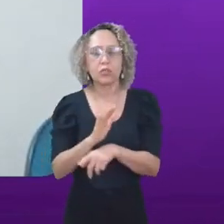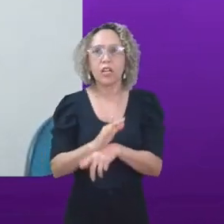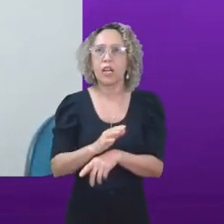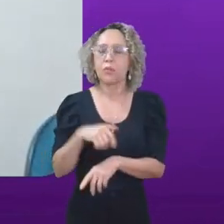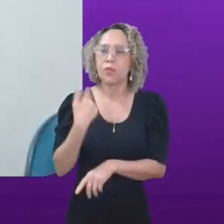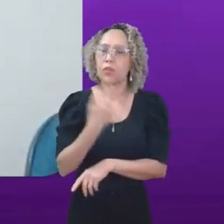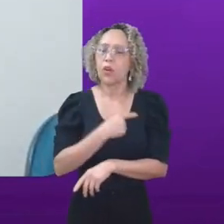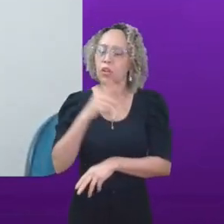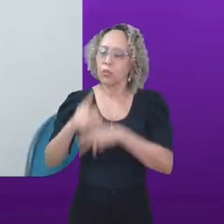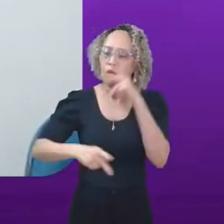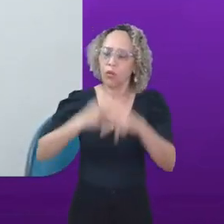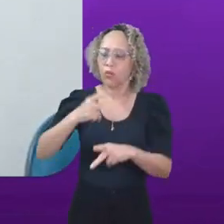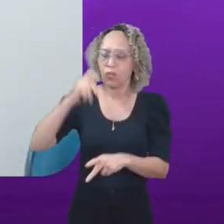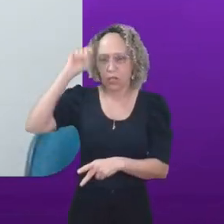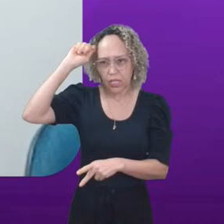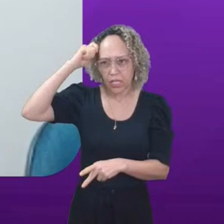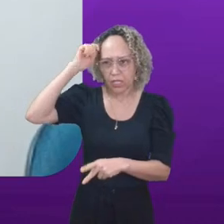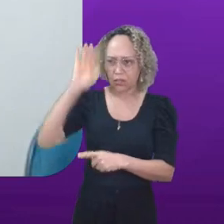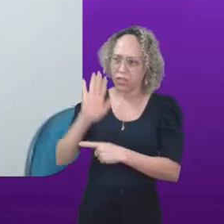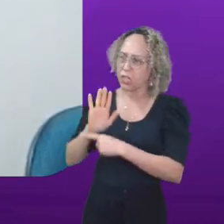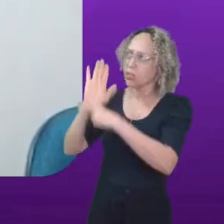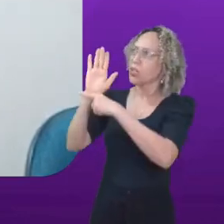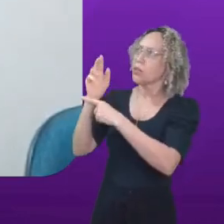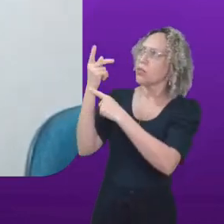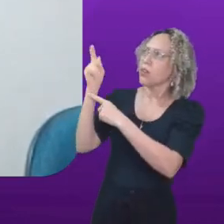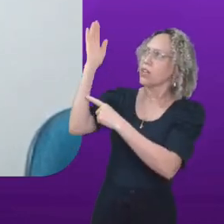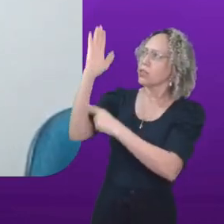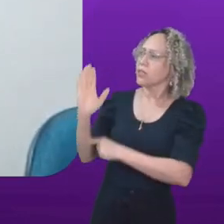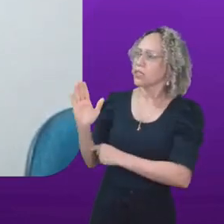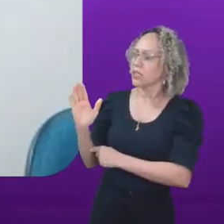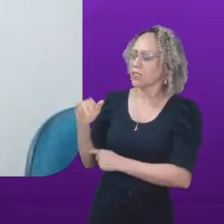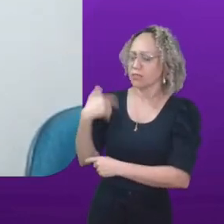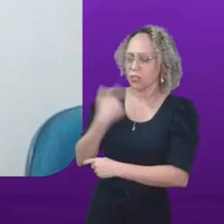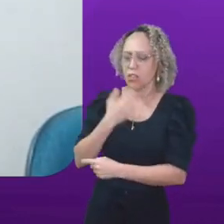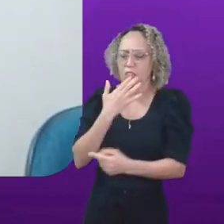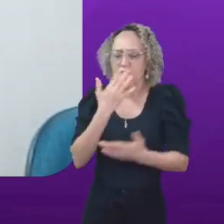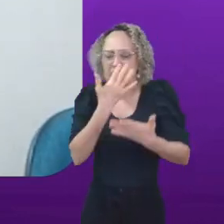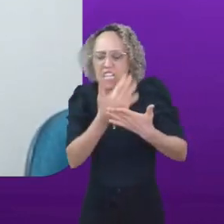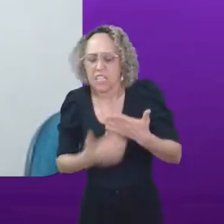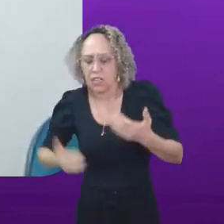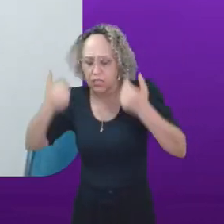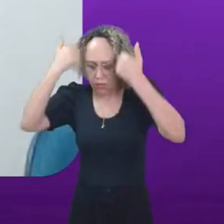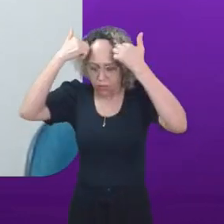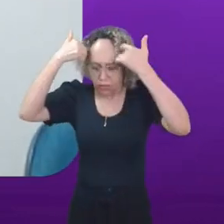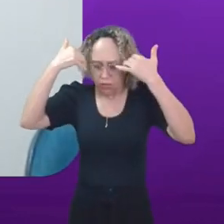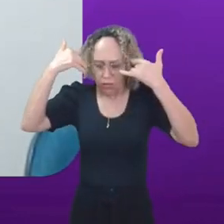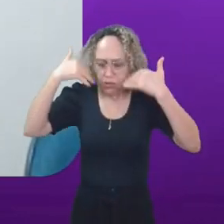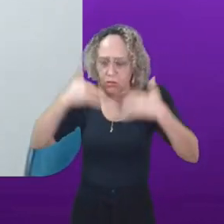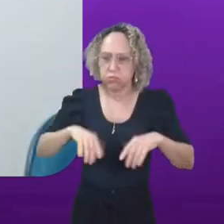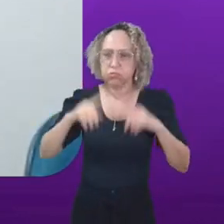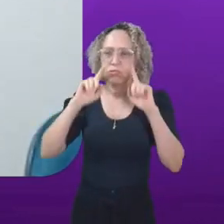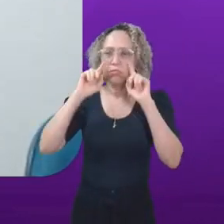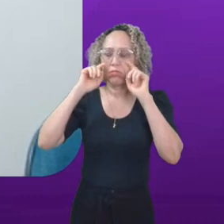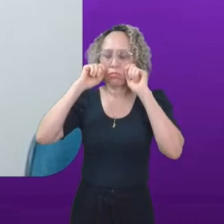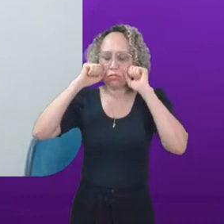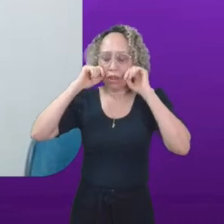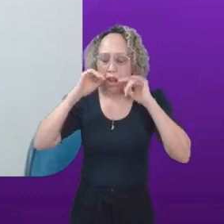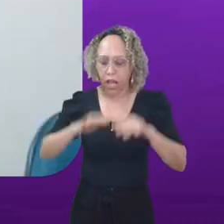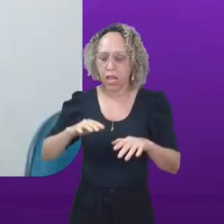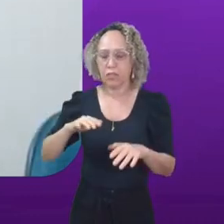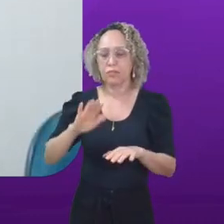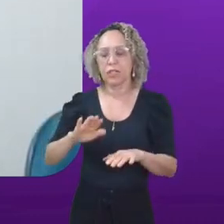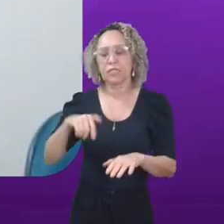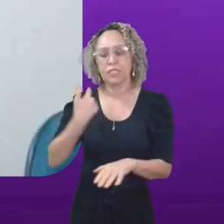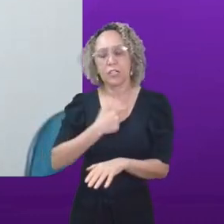né, que nós construímos, né, com sangue, suor, lágrimas, mas que foi a nossa mão, a